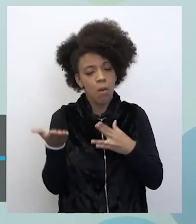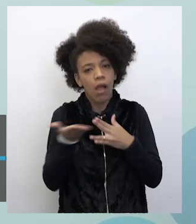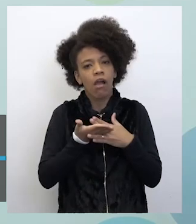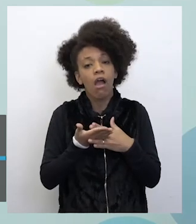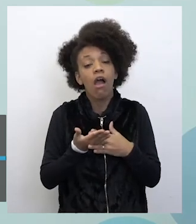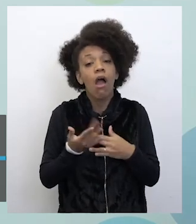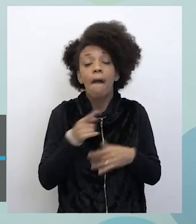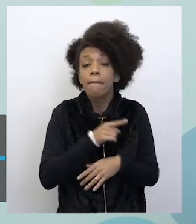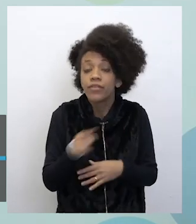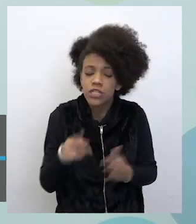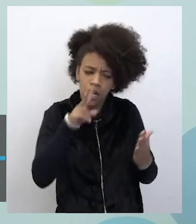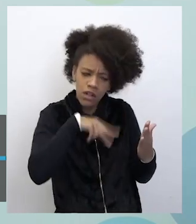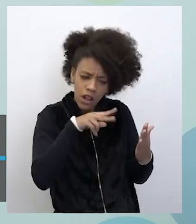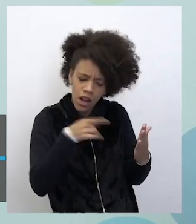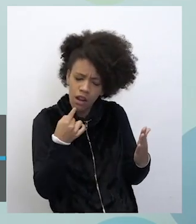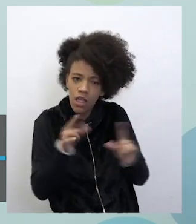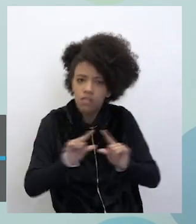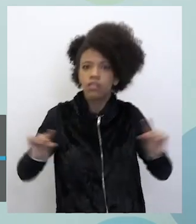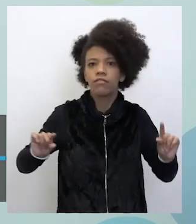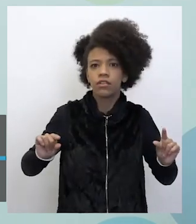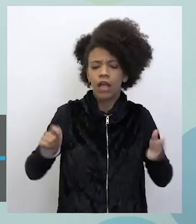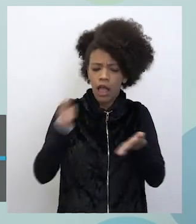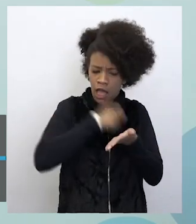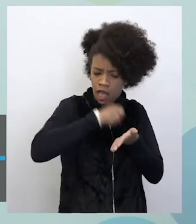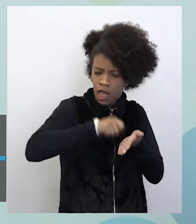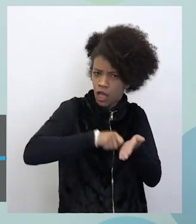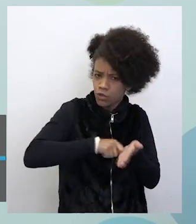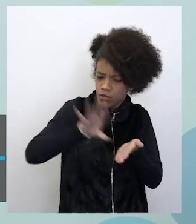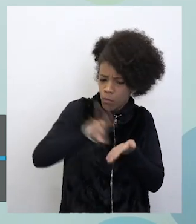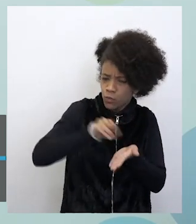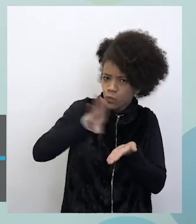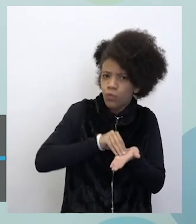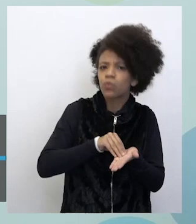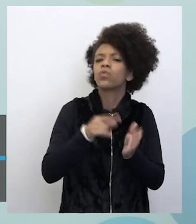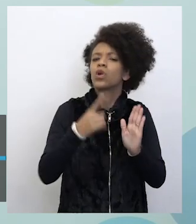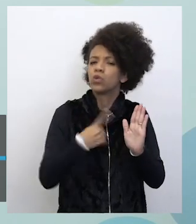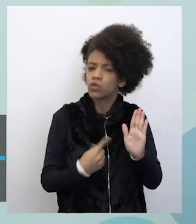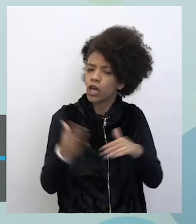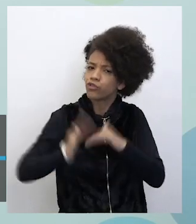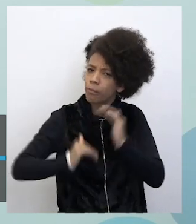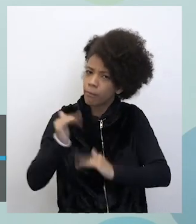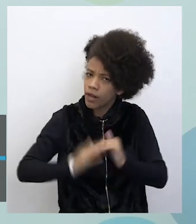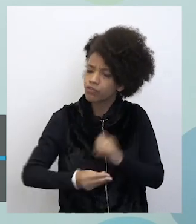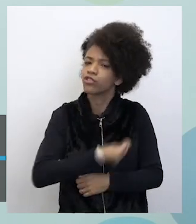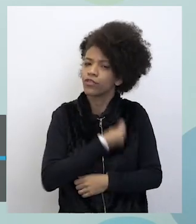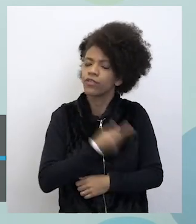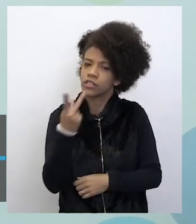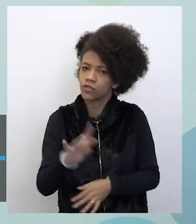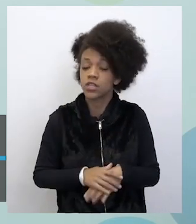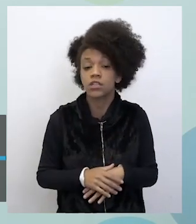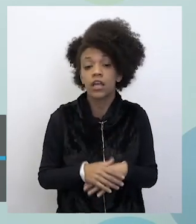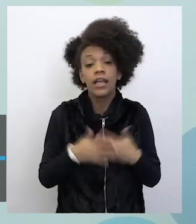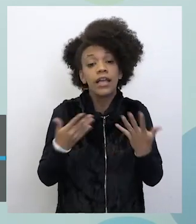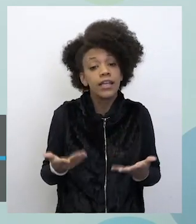para vocês lerem essa frase, anotarem essa frase aí no diário de práticas e vivências de vocês e terem